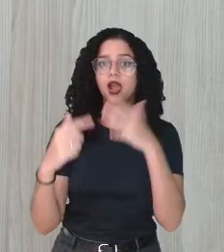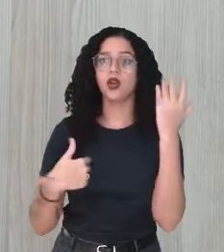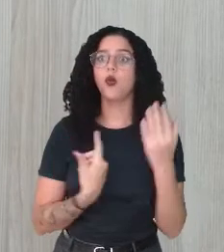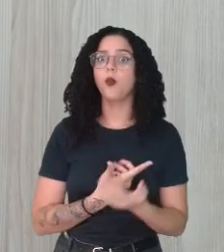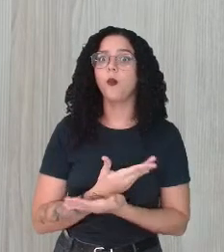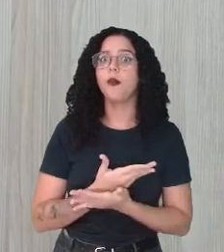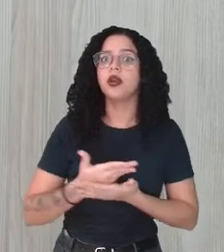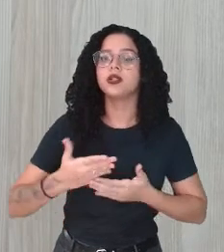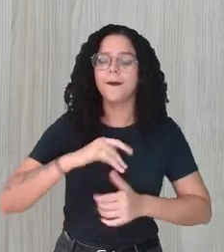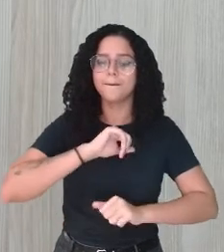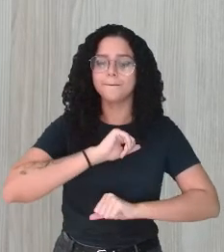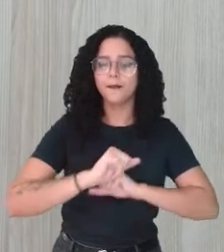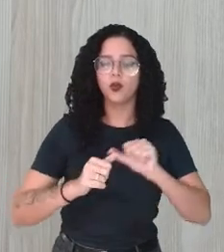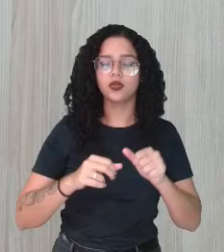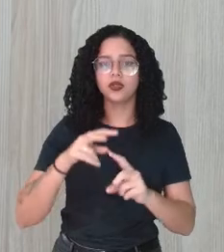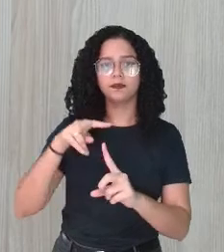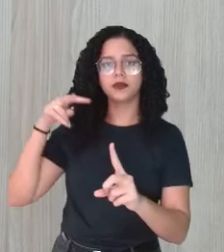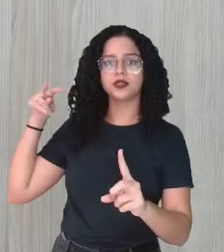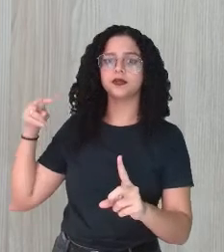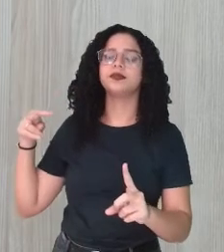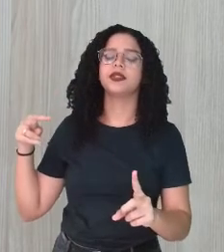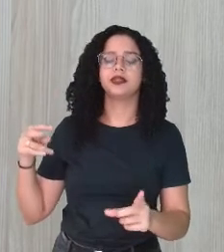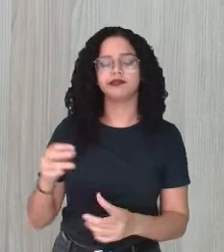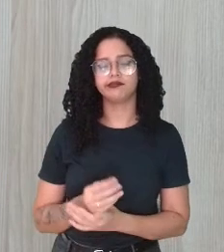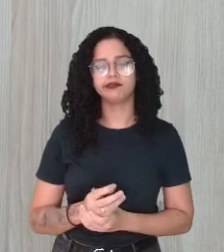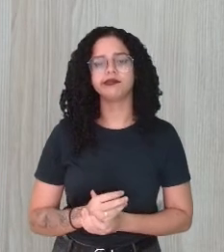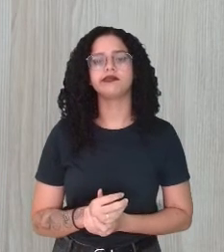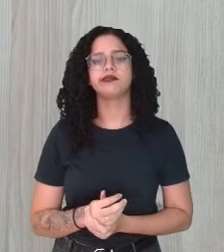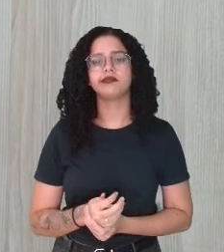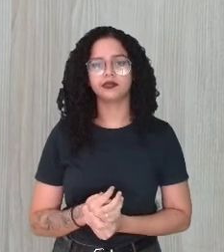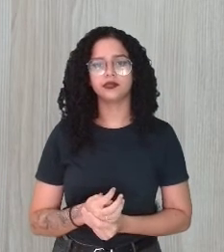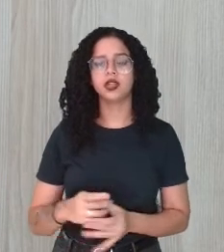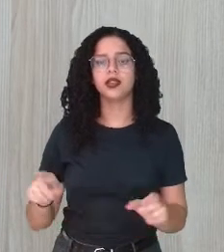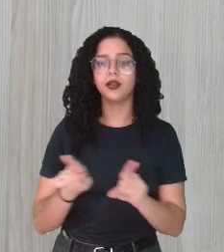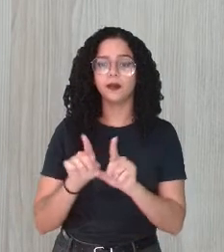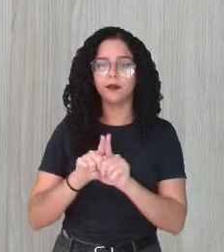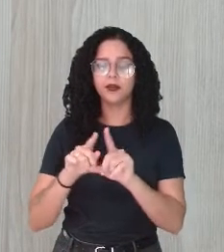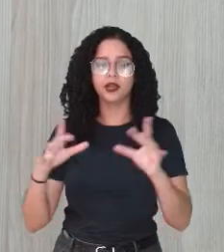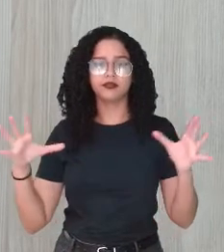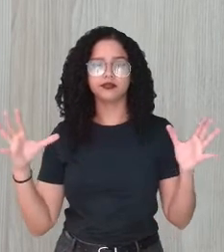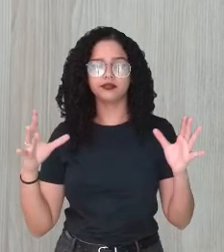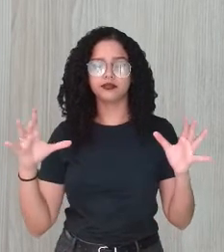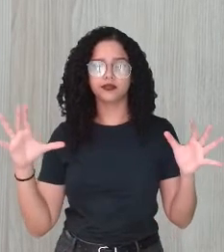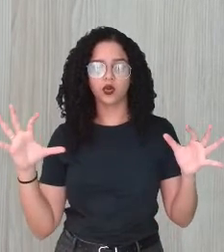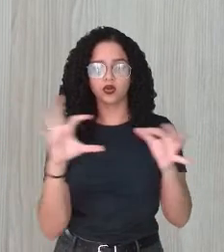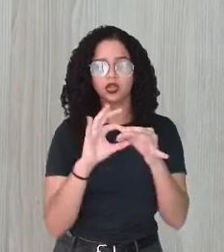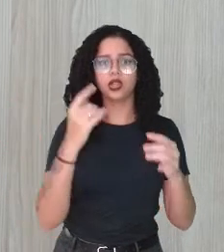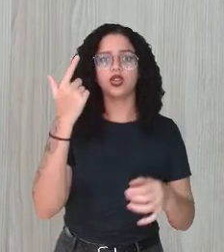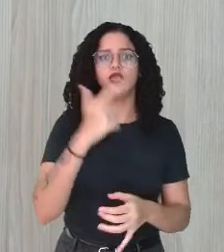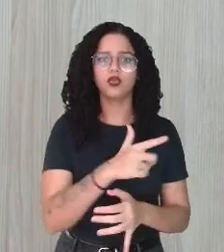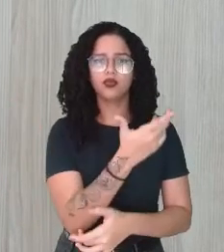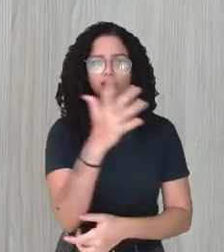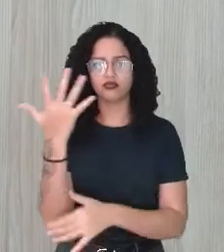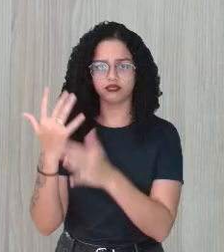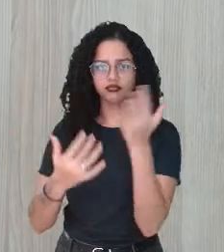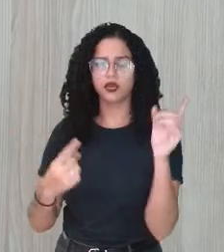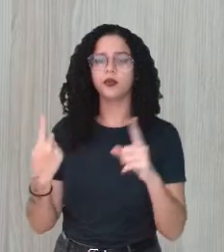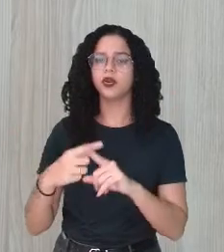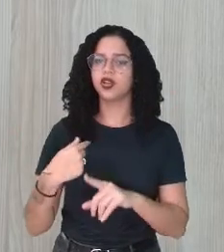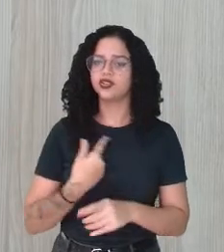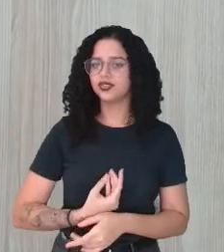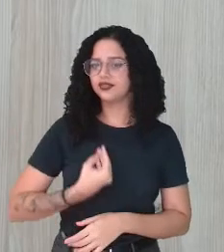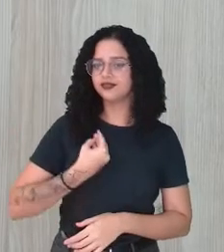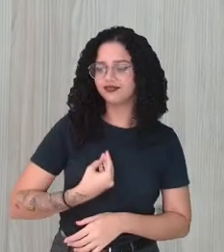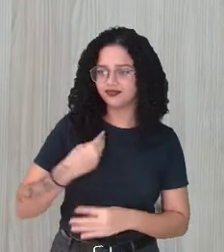a mudar essa visão, né? Esse olhar e se reconectar, porque também somos partes, né,